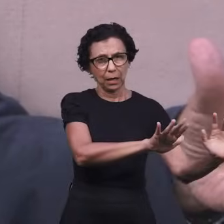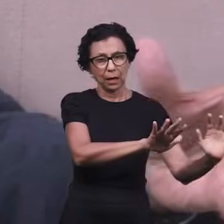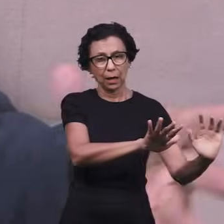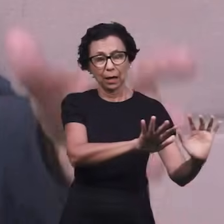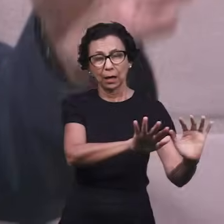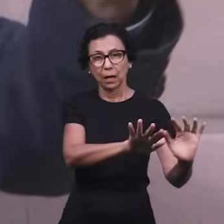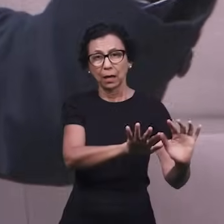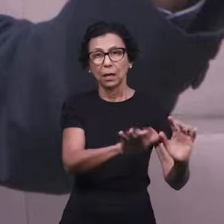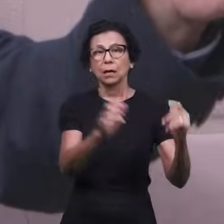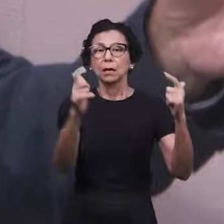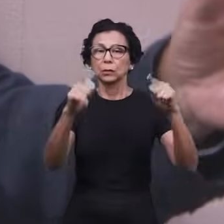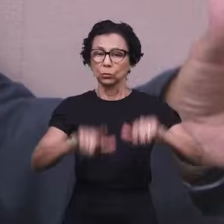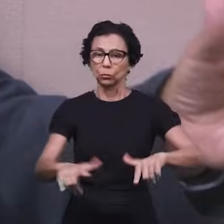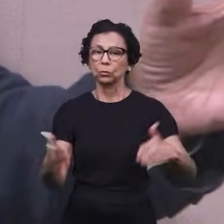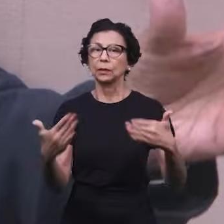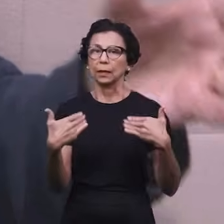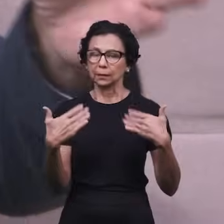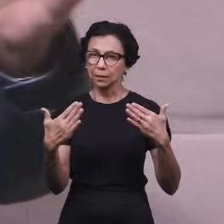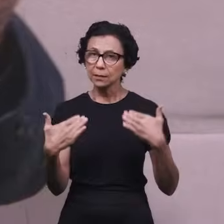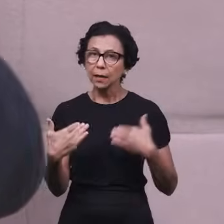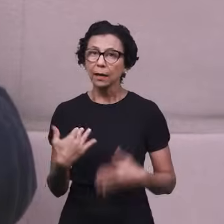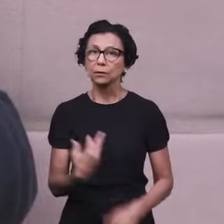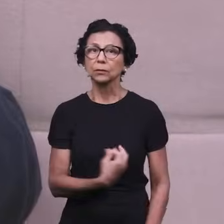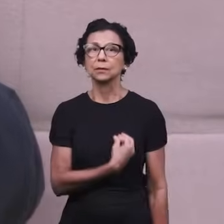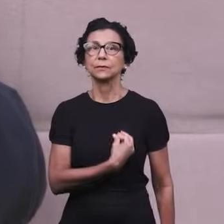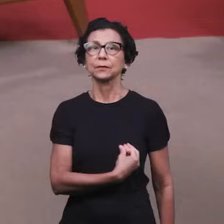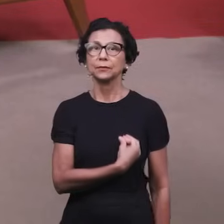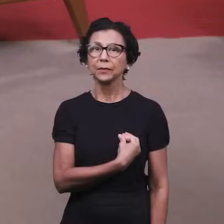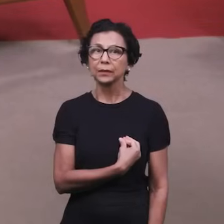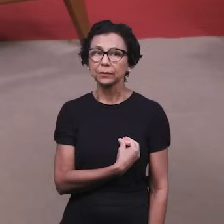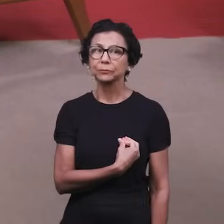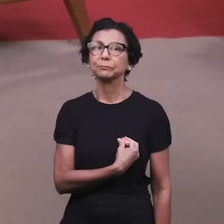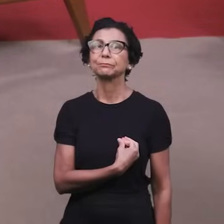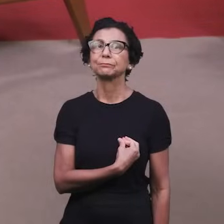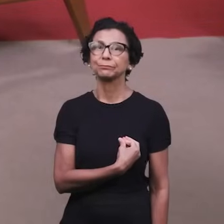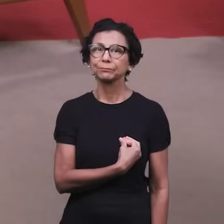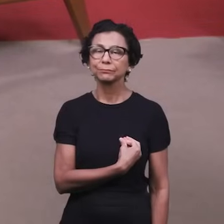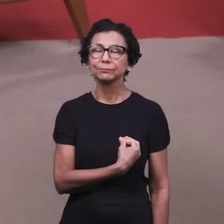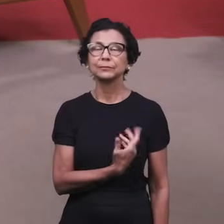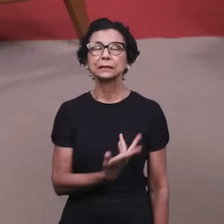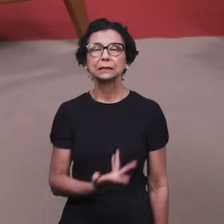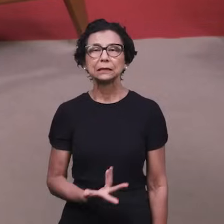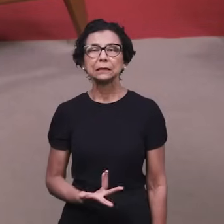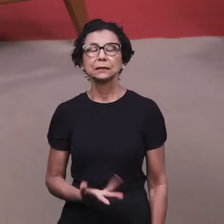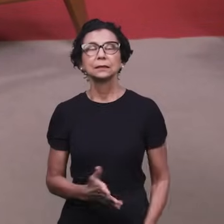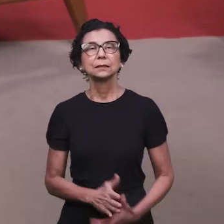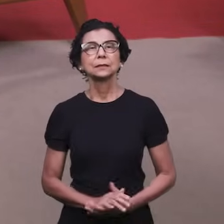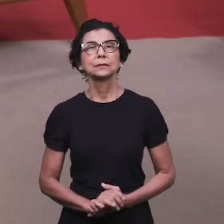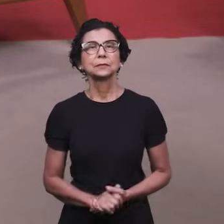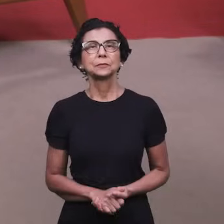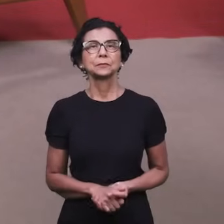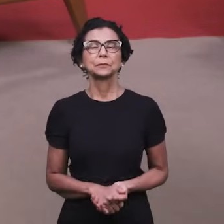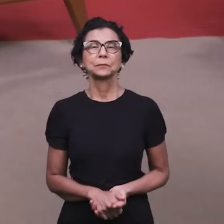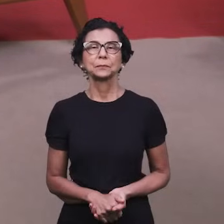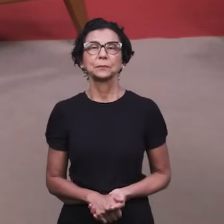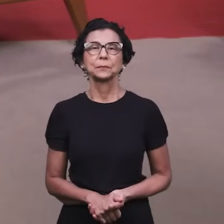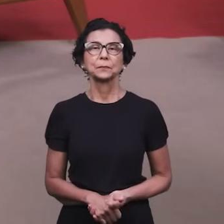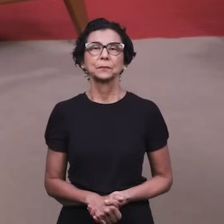falando a respeito da igreja, a igreja vive desse milagre. Quer dizer, o deserto então fala tanto